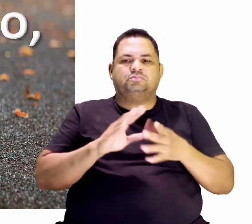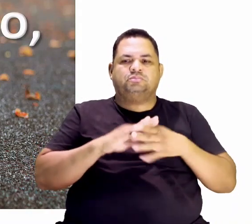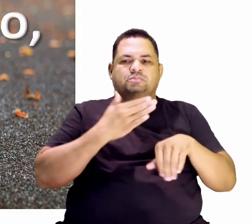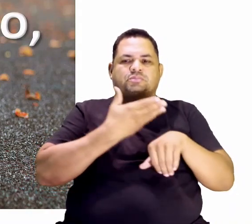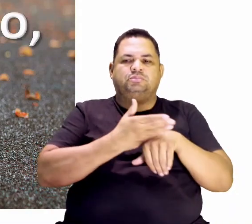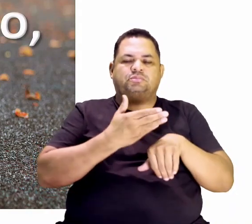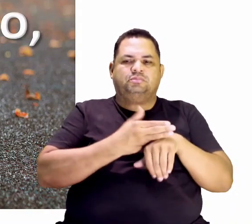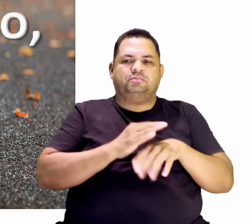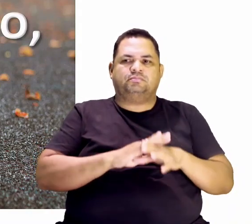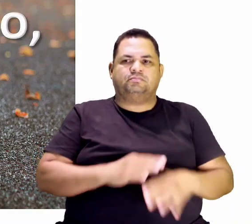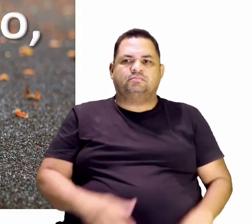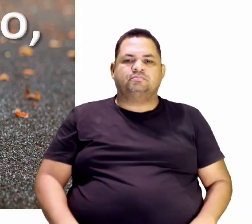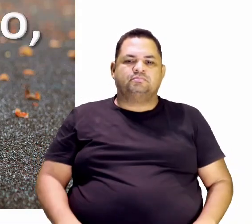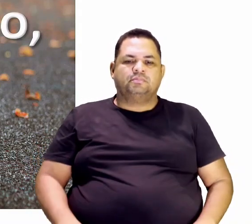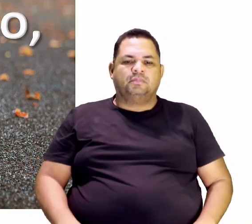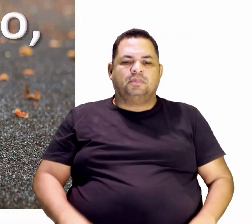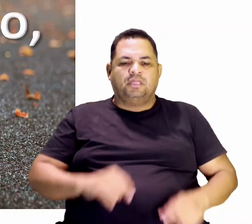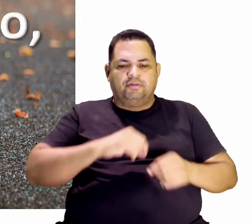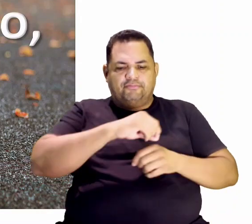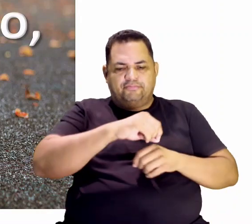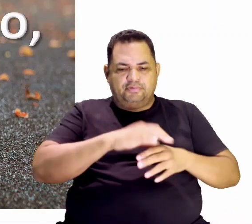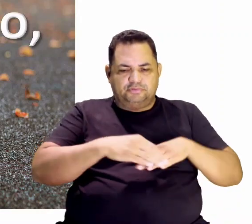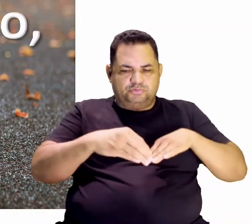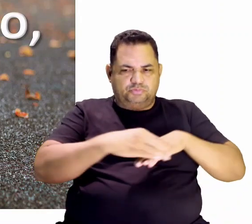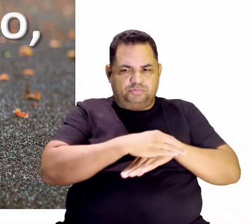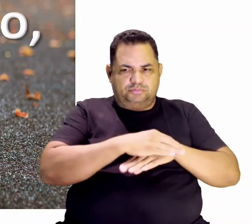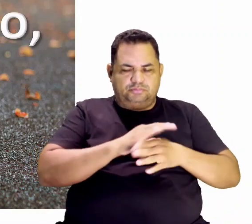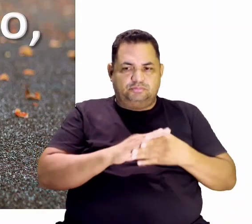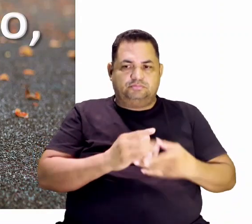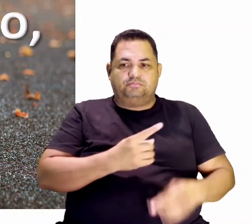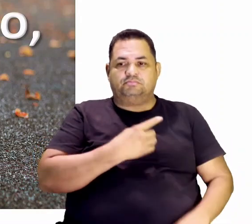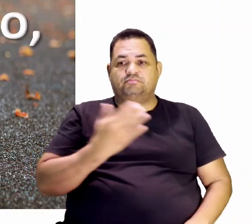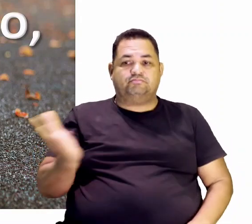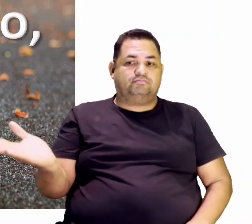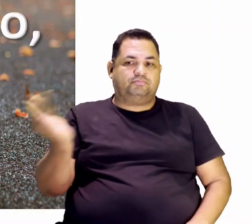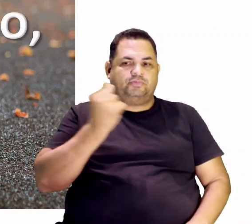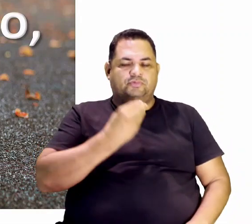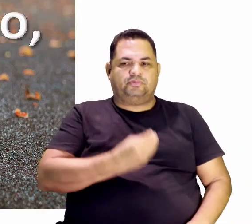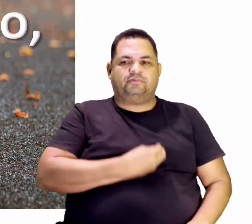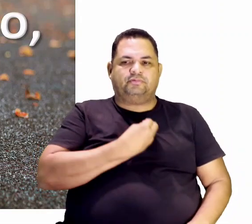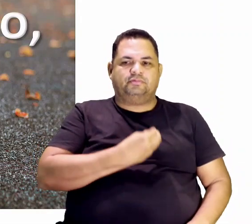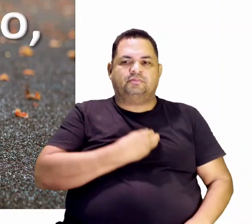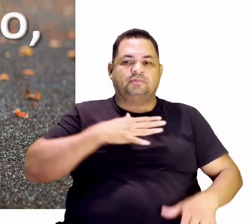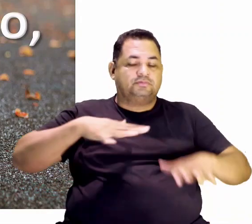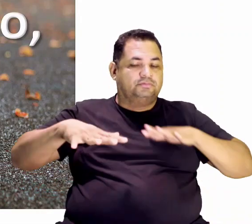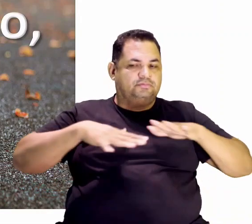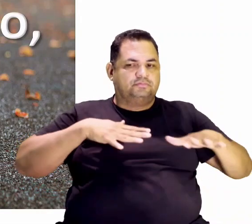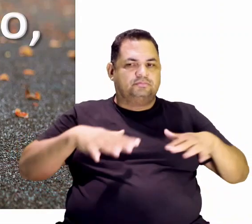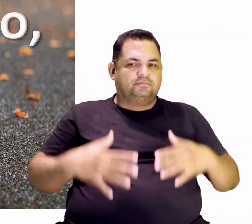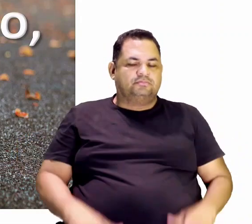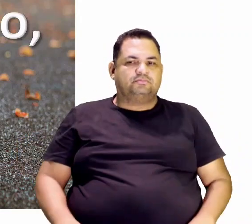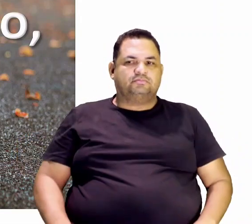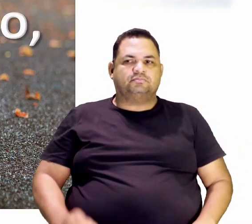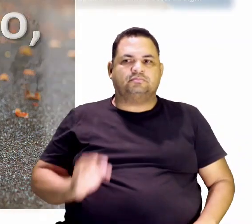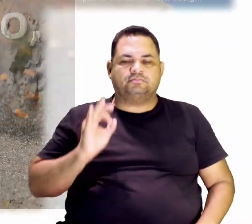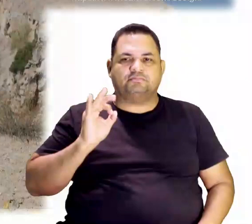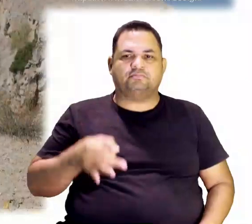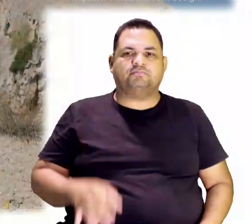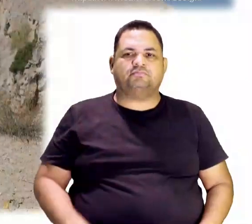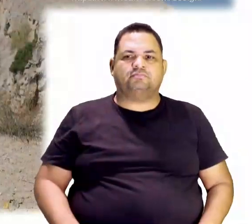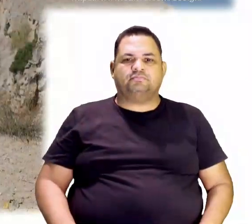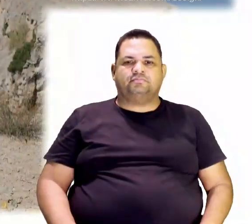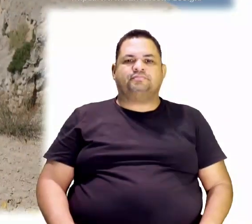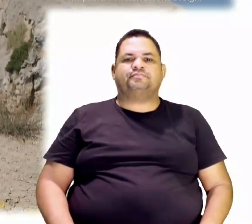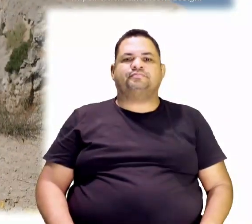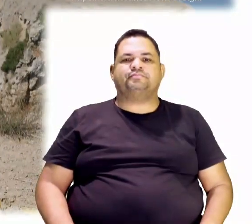né? Coloca teu tênis e bora viver, bora se mexer, bora se movimentar, certo, galera? Já te chamo